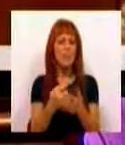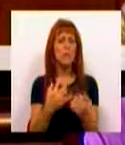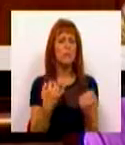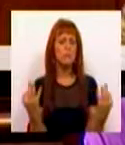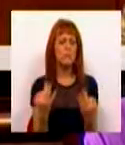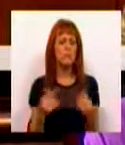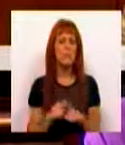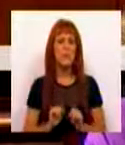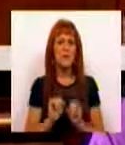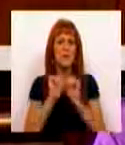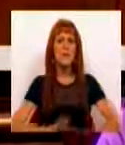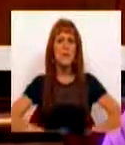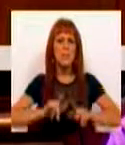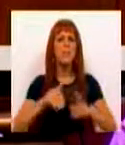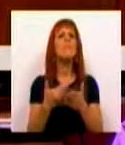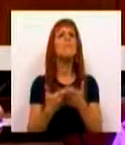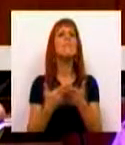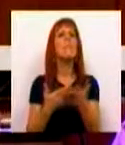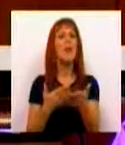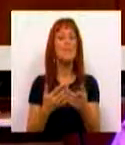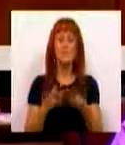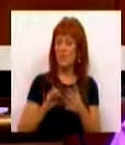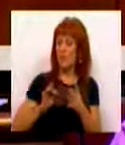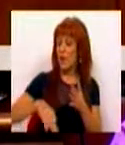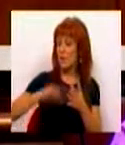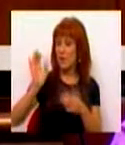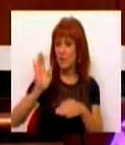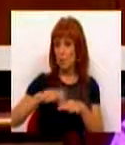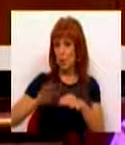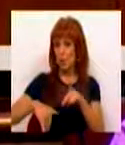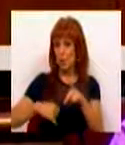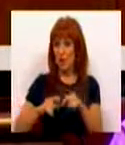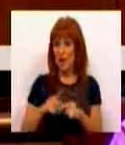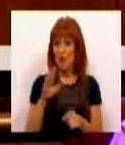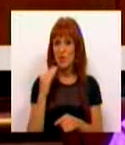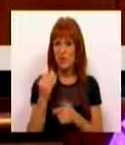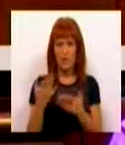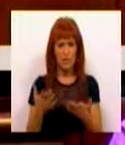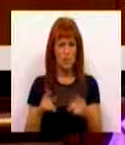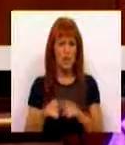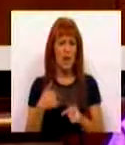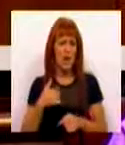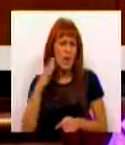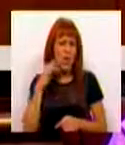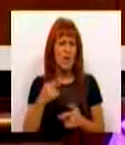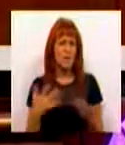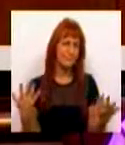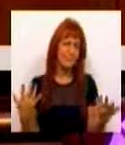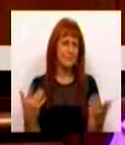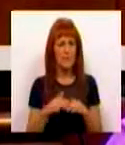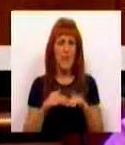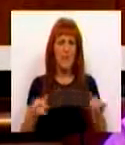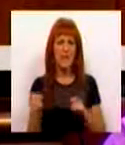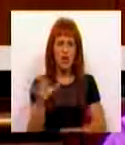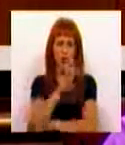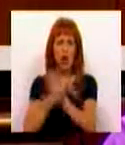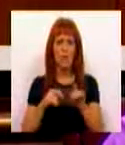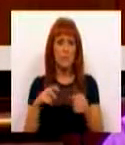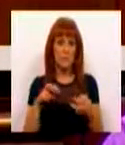firmemente o seu desenvolvimento. Por fim, e relativamente à juventude, creio que é crítico ao nível